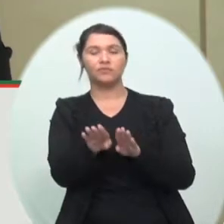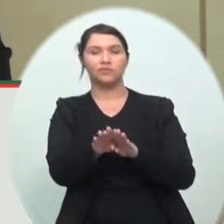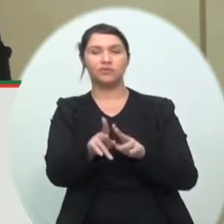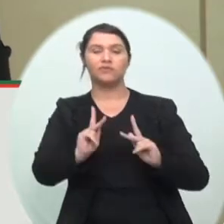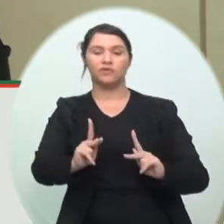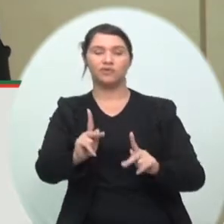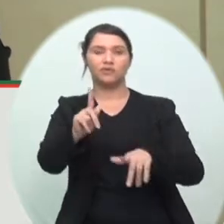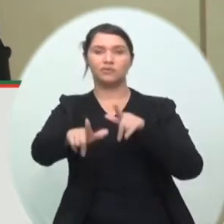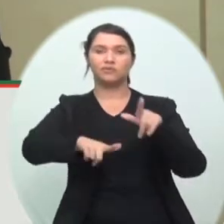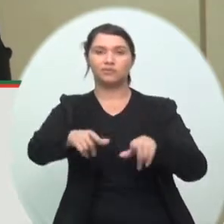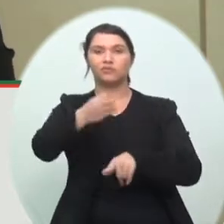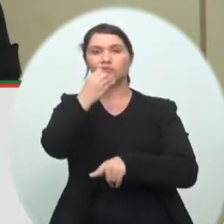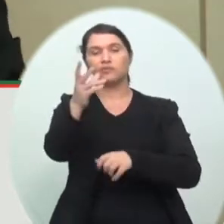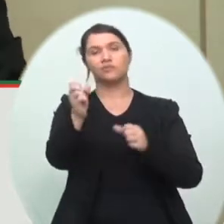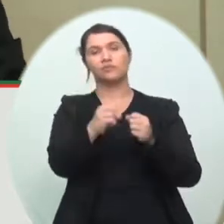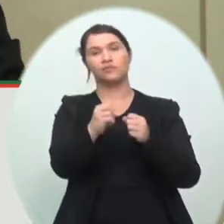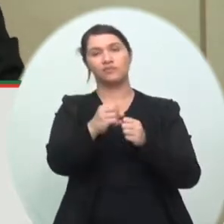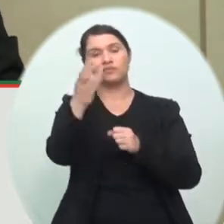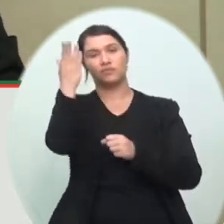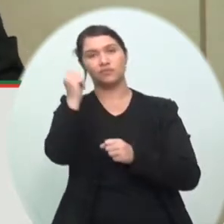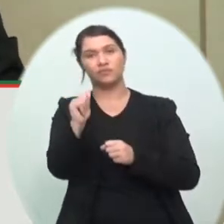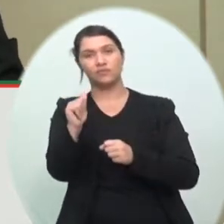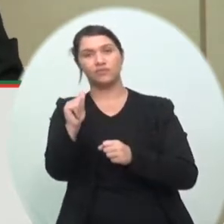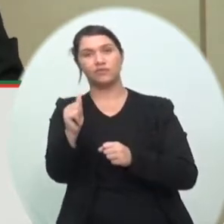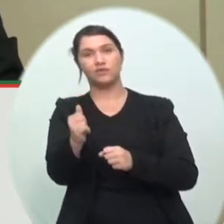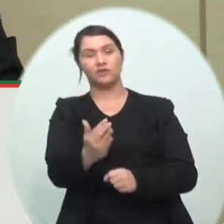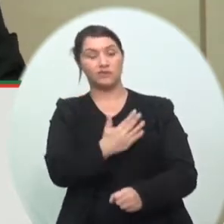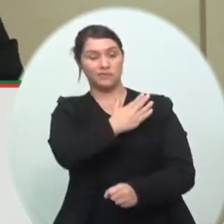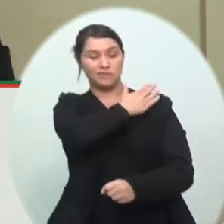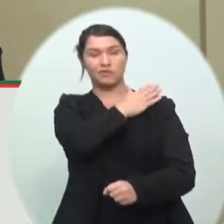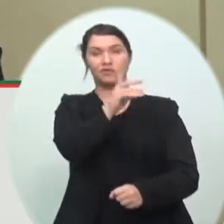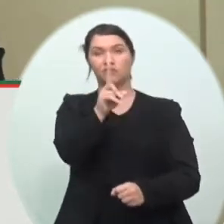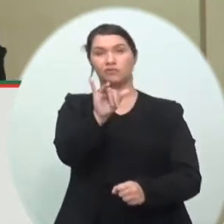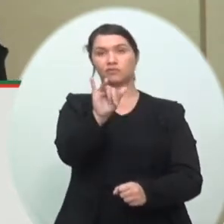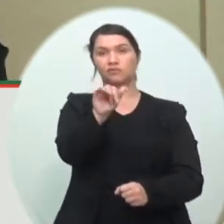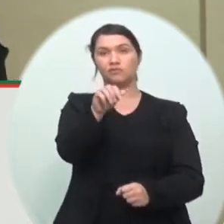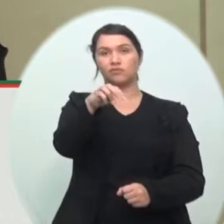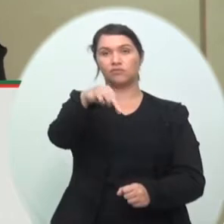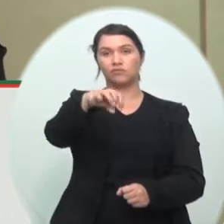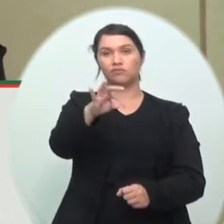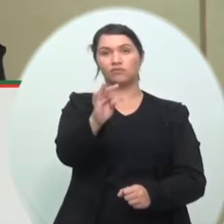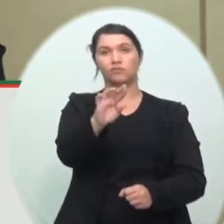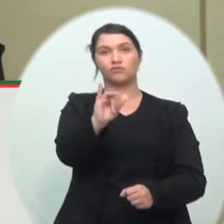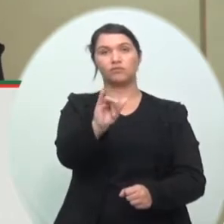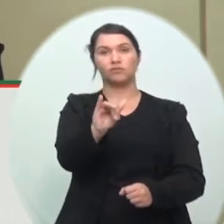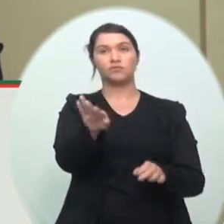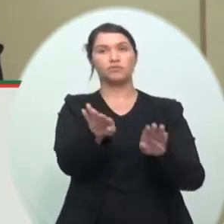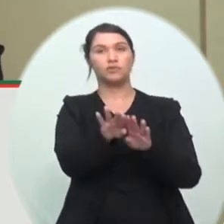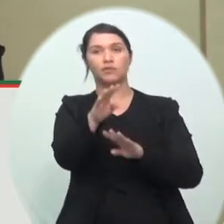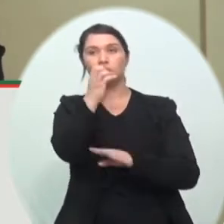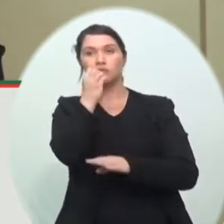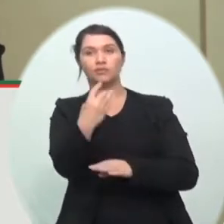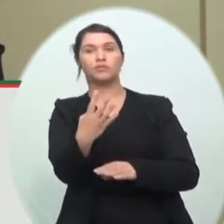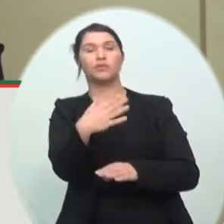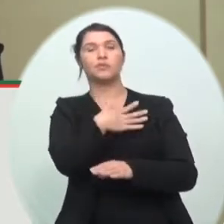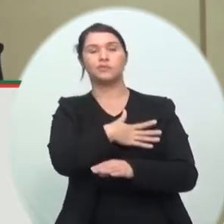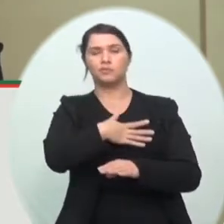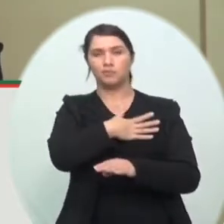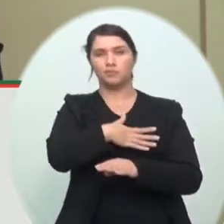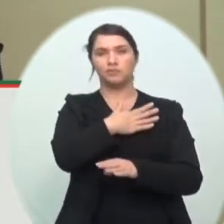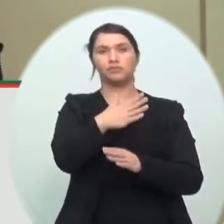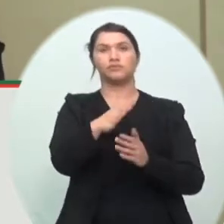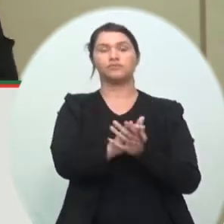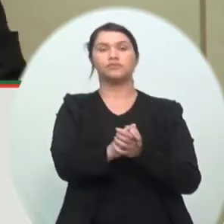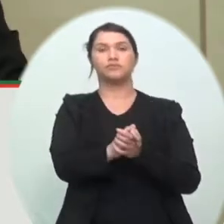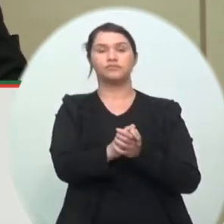que é o coronel Dimitri, né, pelo trabalho que ele faz. É um policial muito de campo, né, é um coronel que gosta